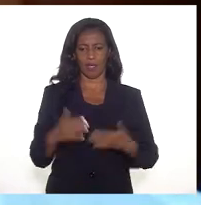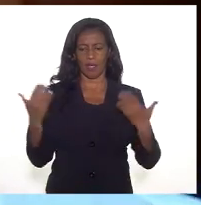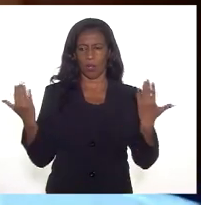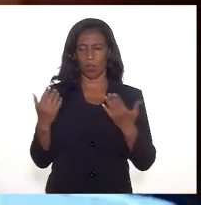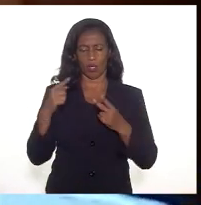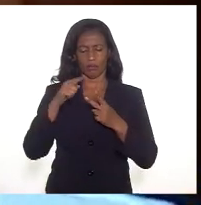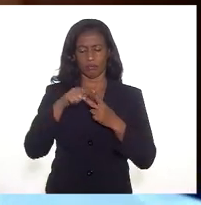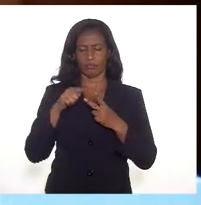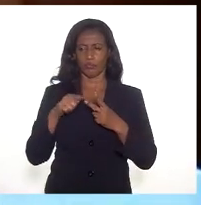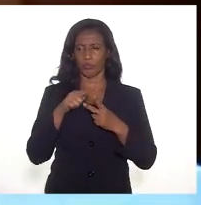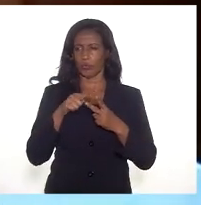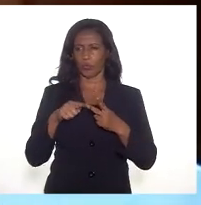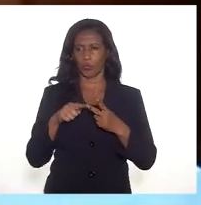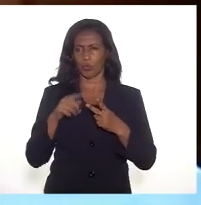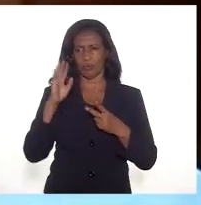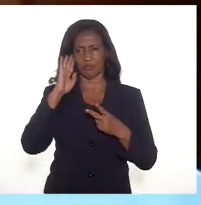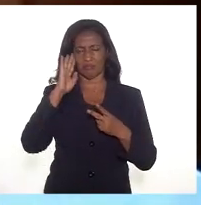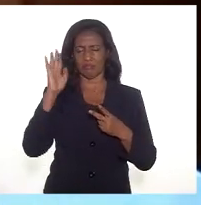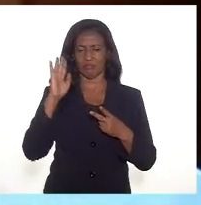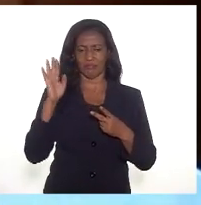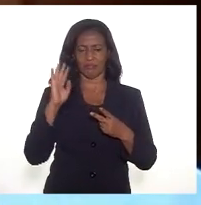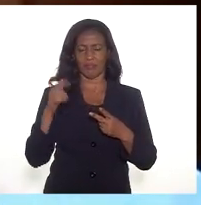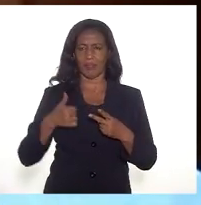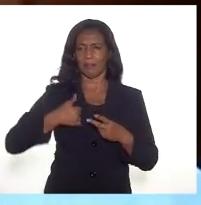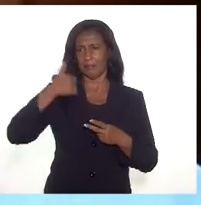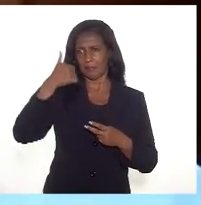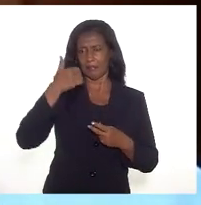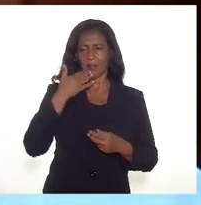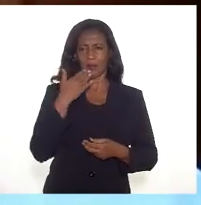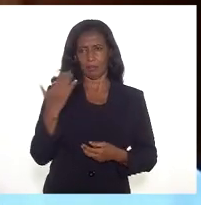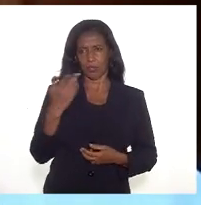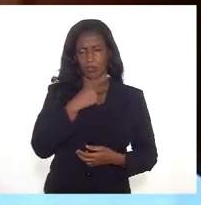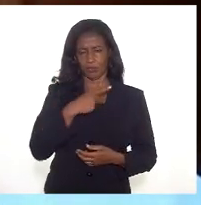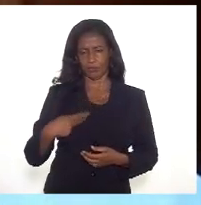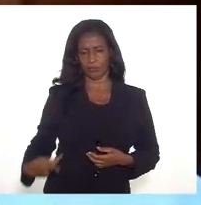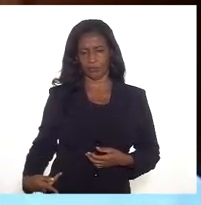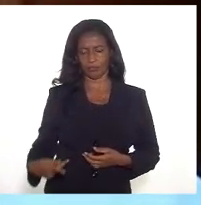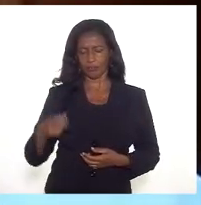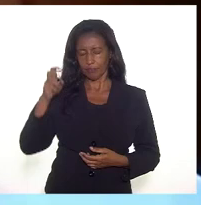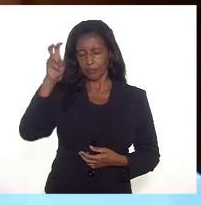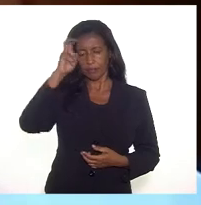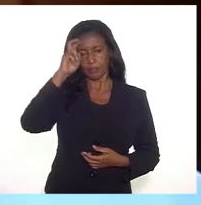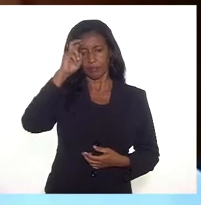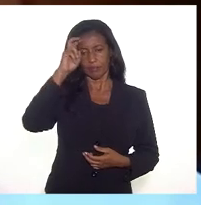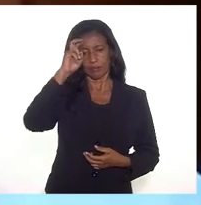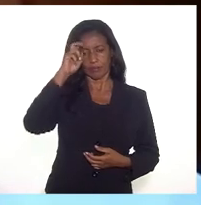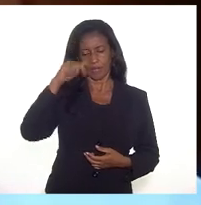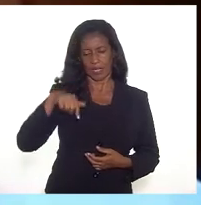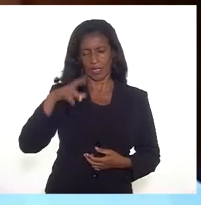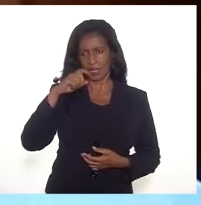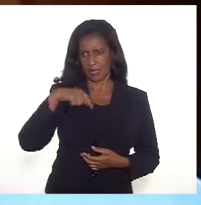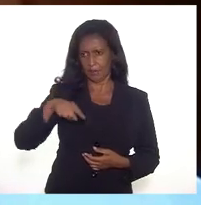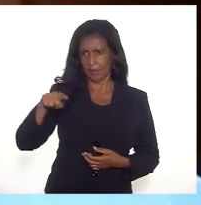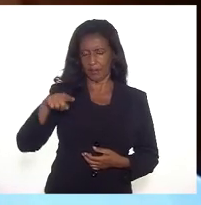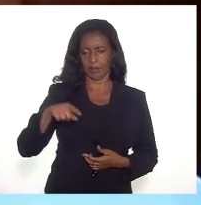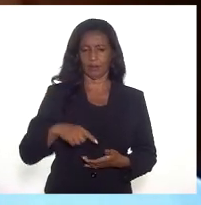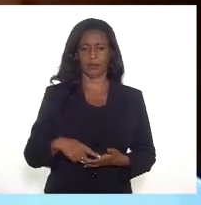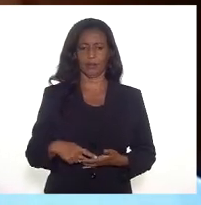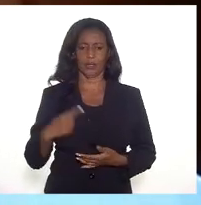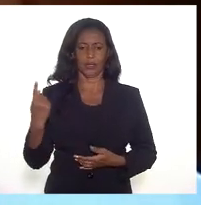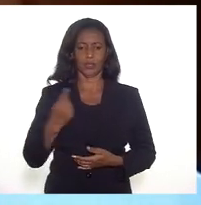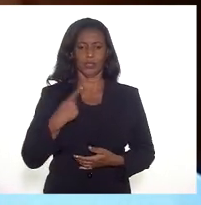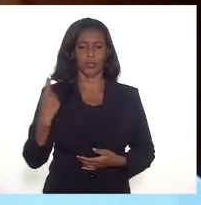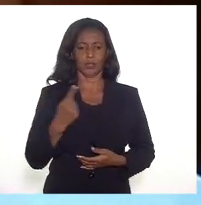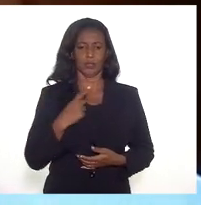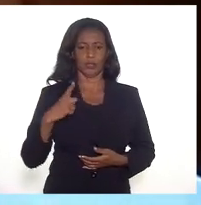rápidas pontuações. A primeira, pedir a Vossa Excelência que na quinta-feira desta semana nós